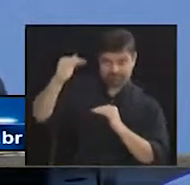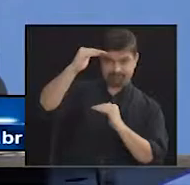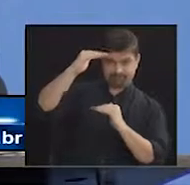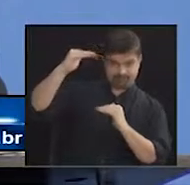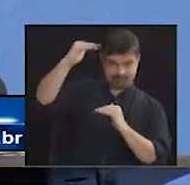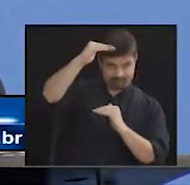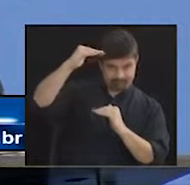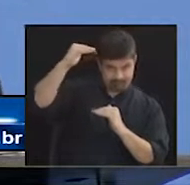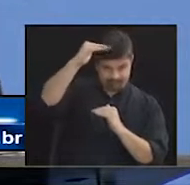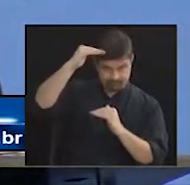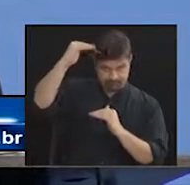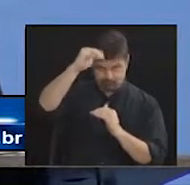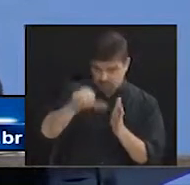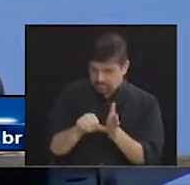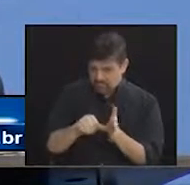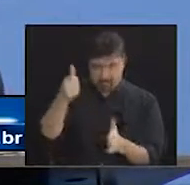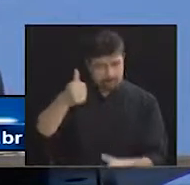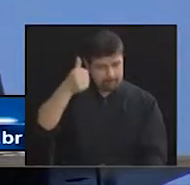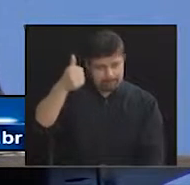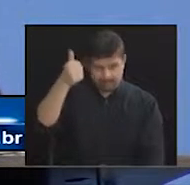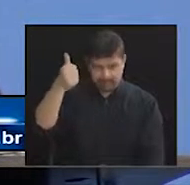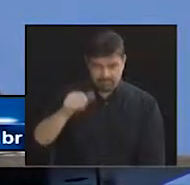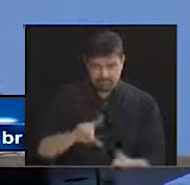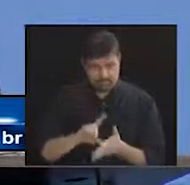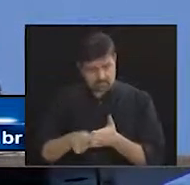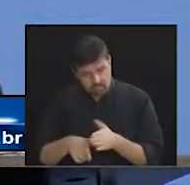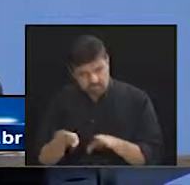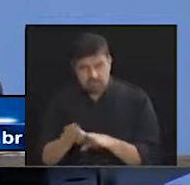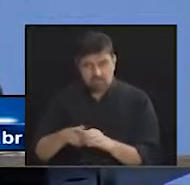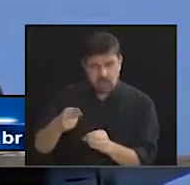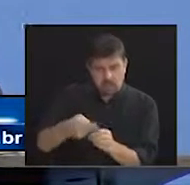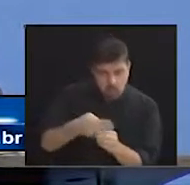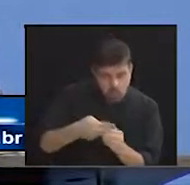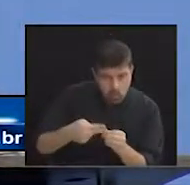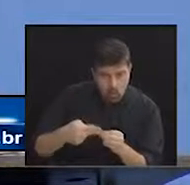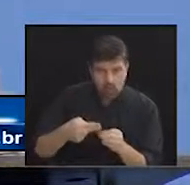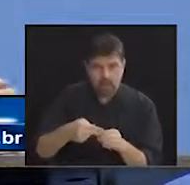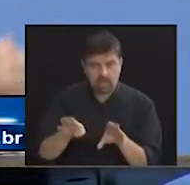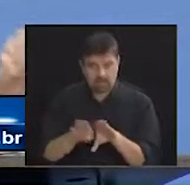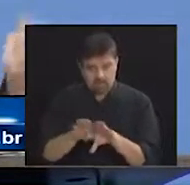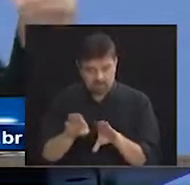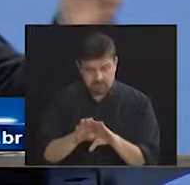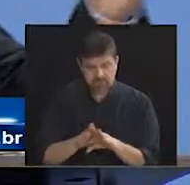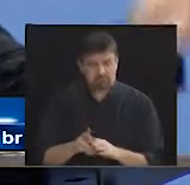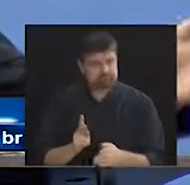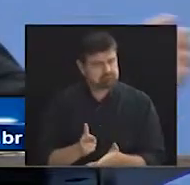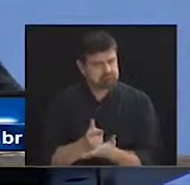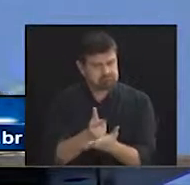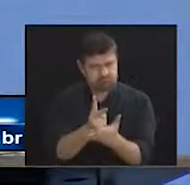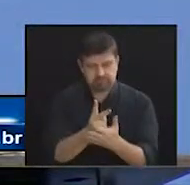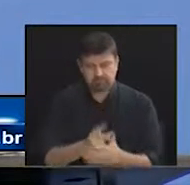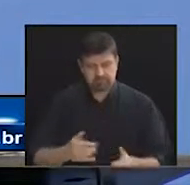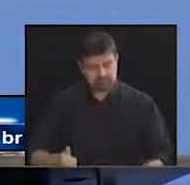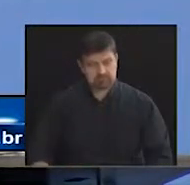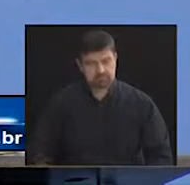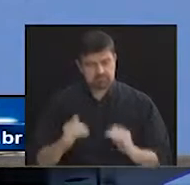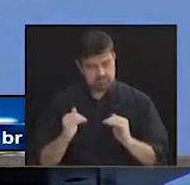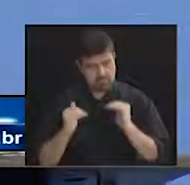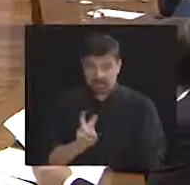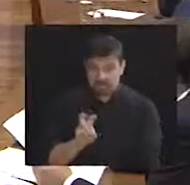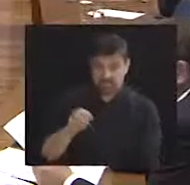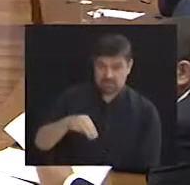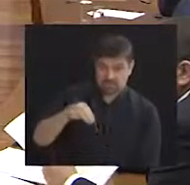as universidades a unicamp também sempre muito discreta destacada neste caso em quarto